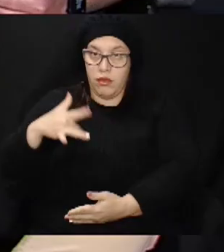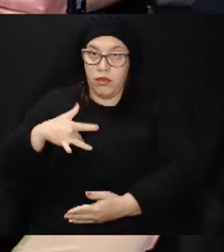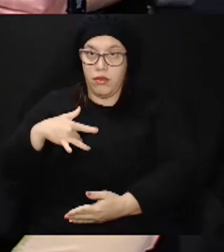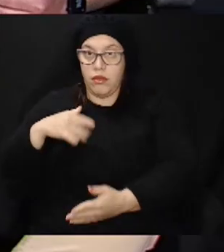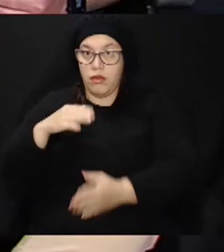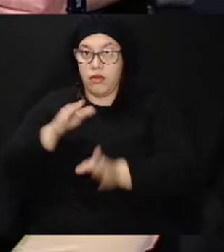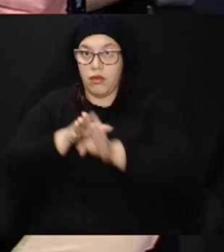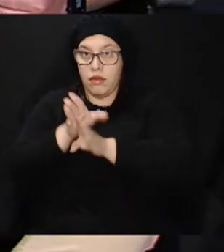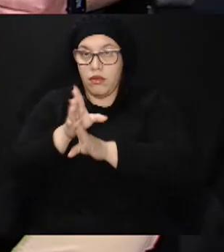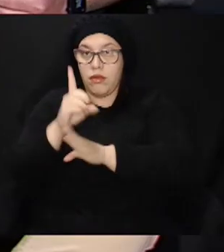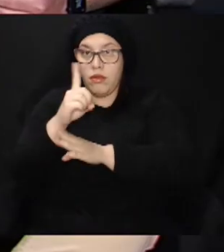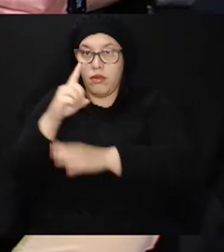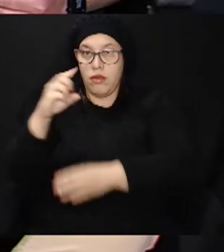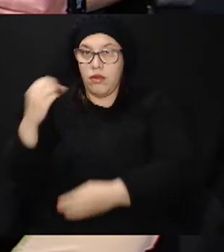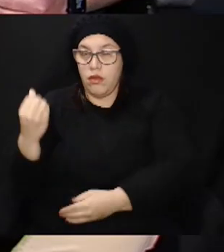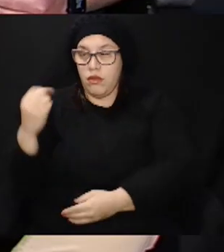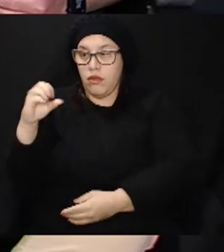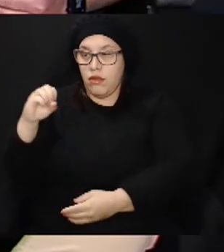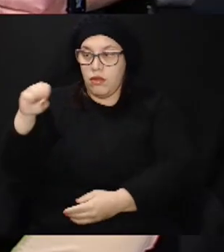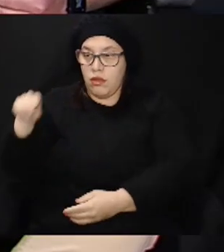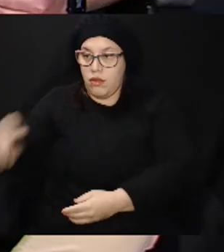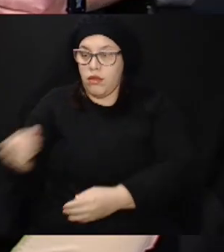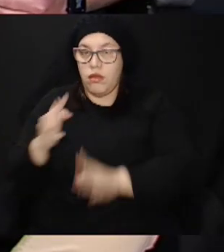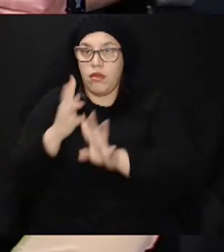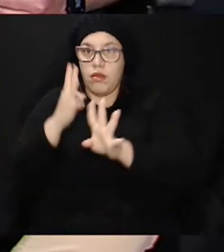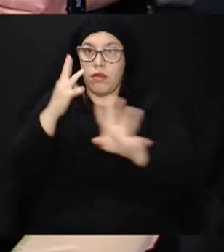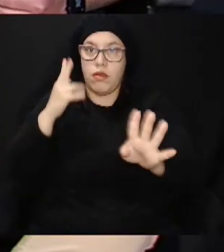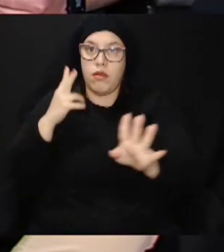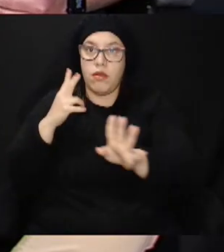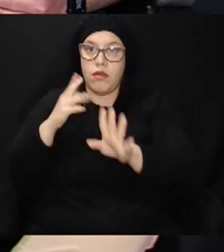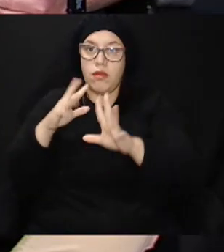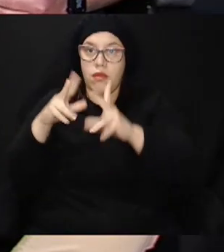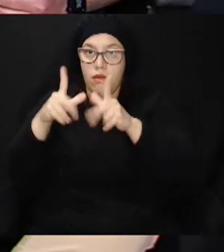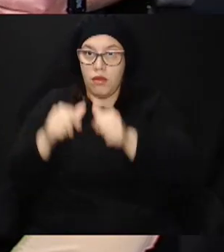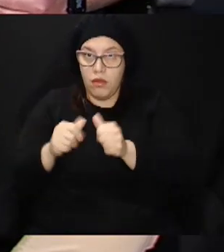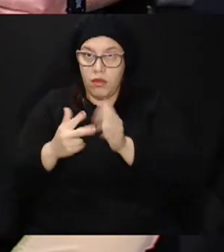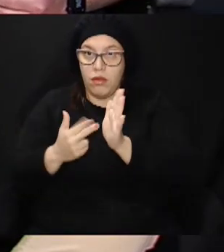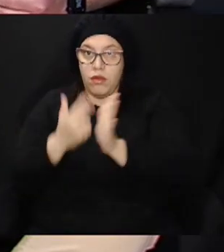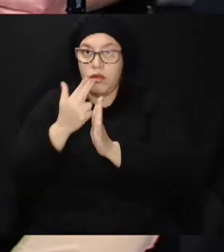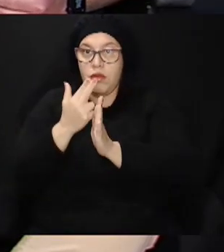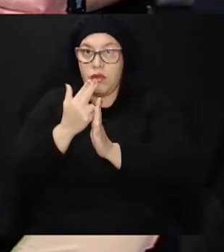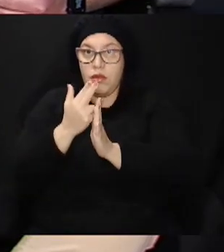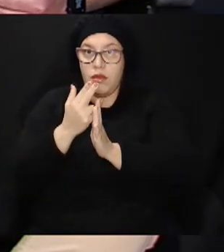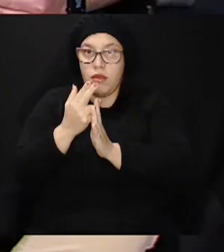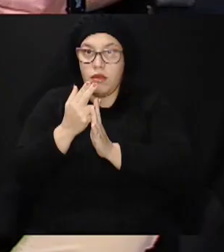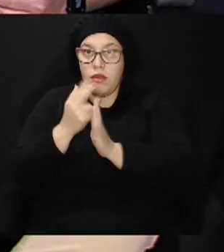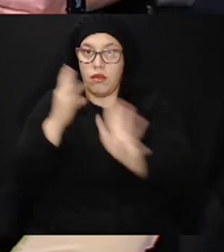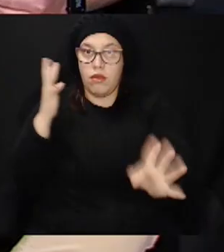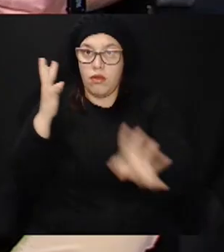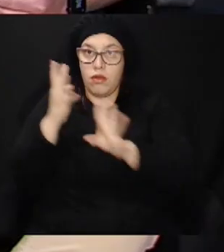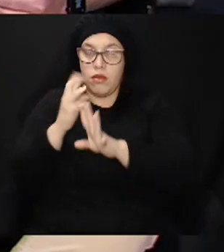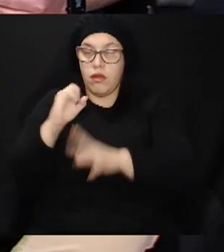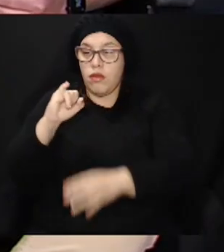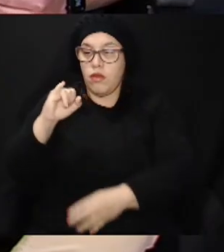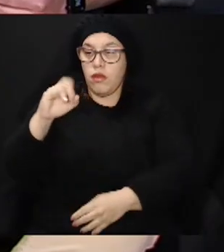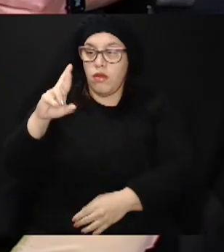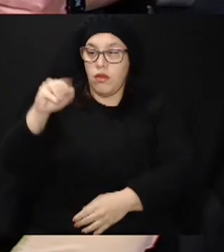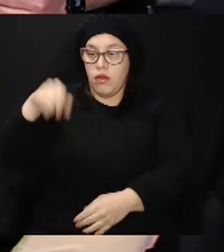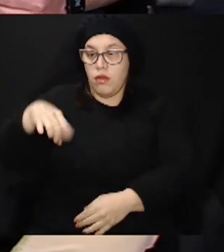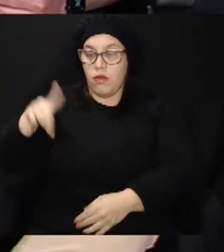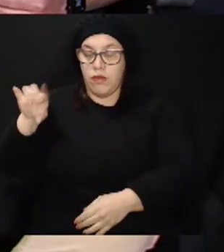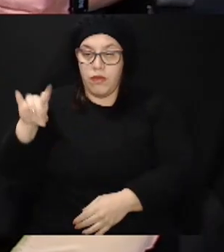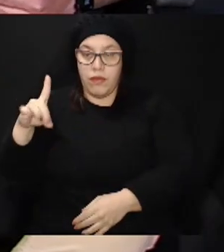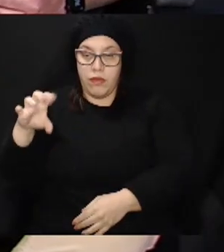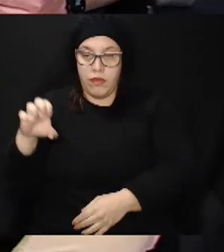de R$ 1.600.000 para as filas de cirurgias gerais e as demandas reprimidas por meio da Irmandade Misericórdia de Campinas